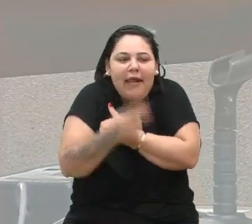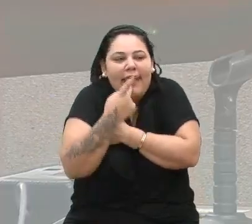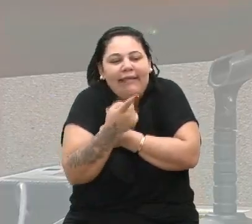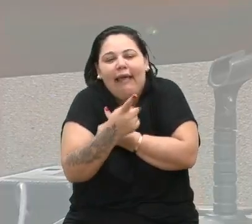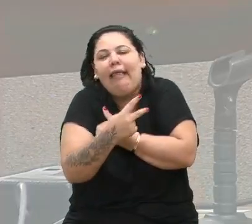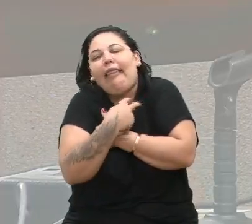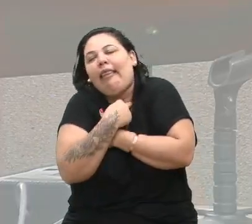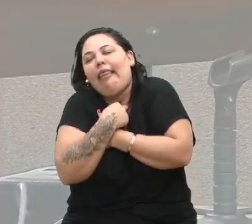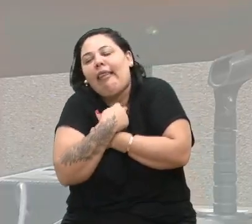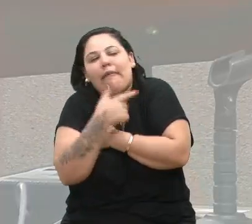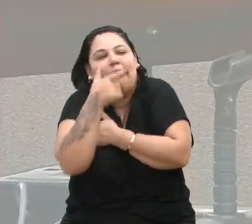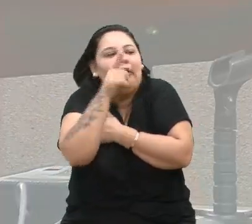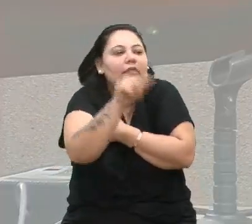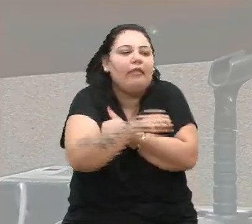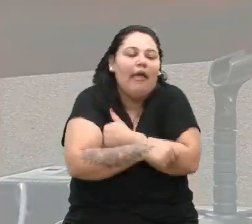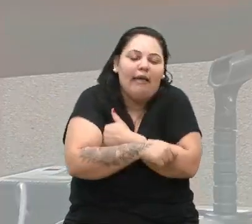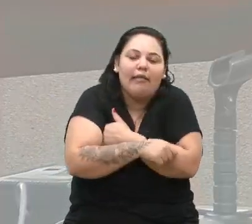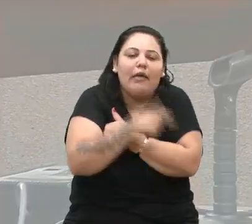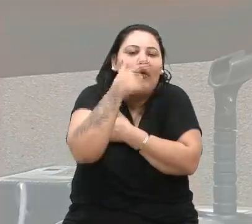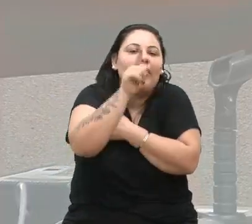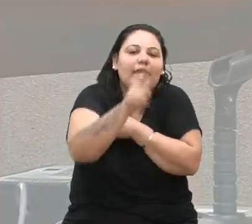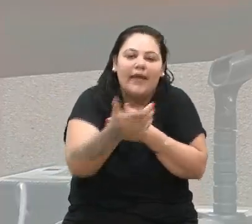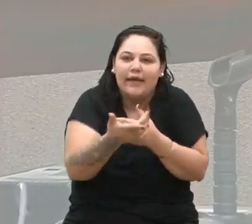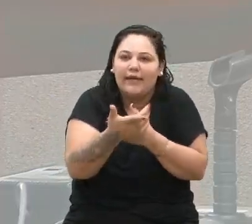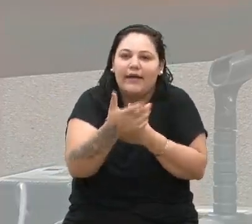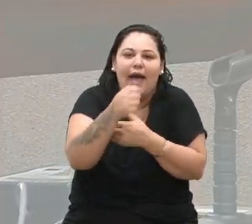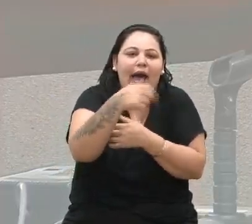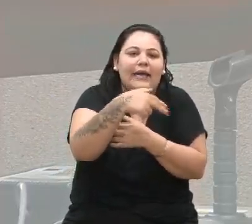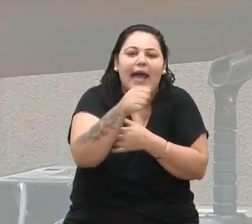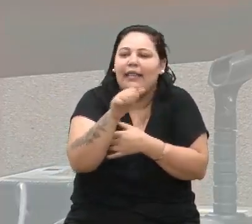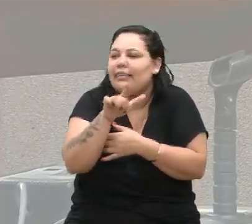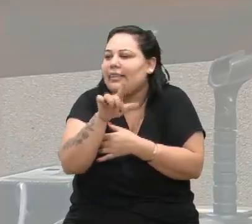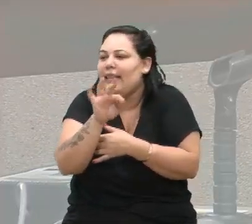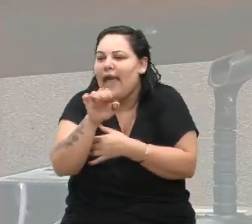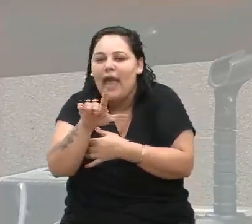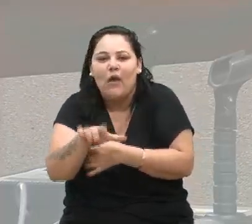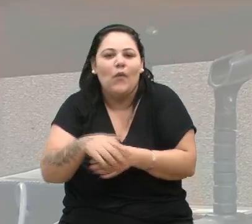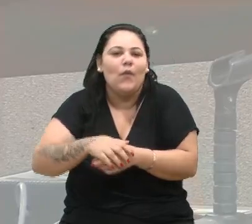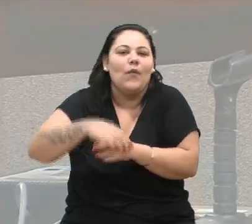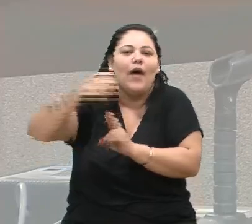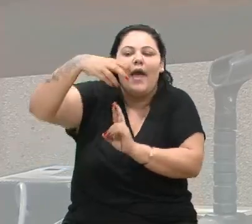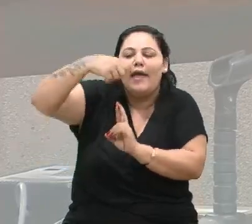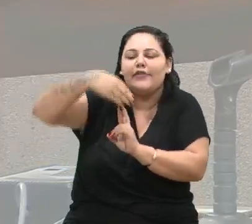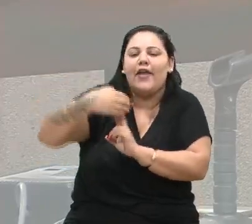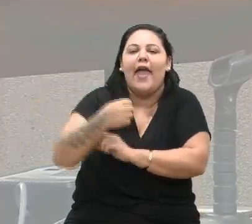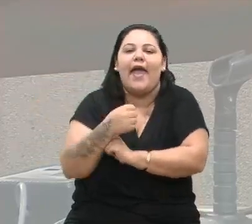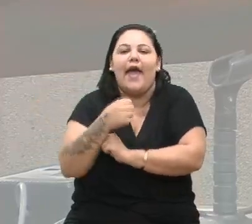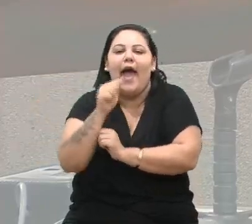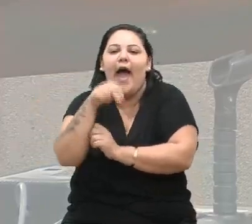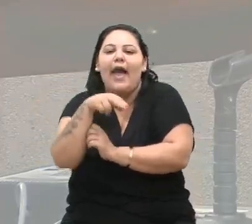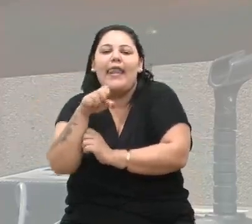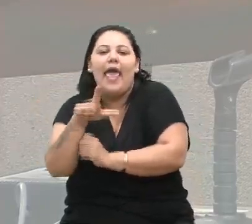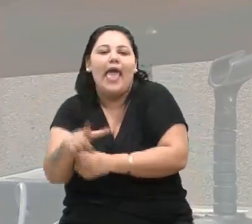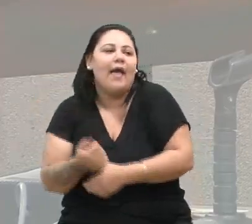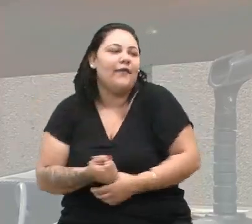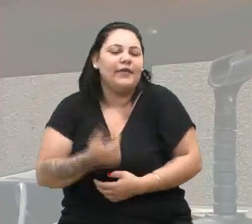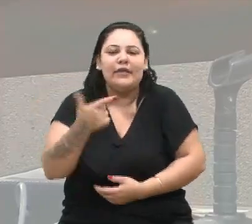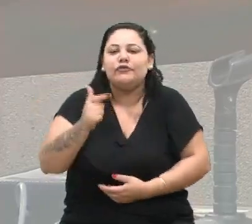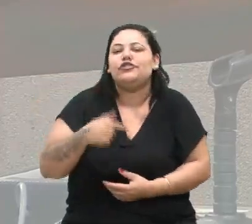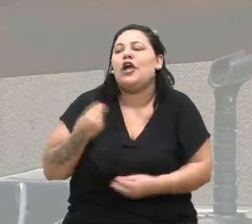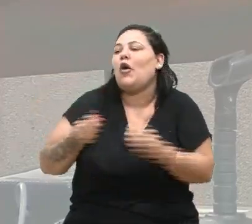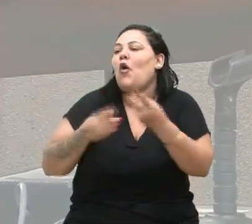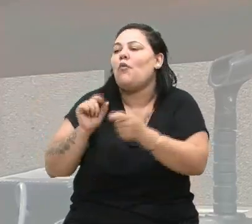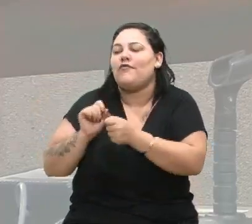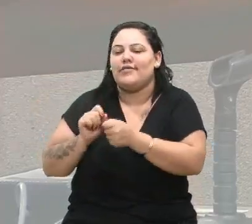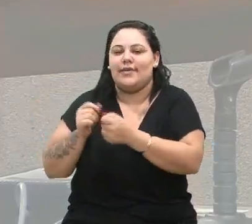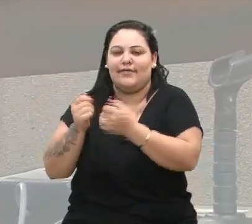da Anatel, da ANEL, da Anatel, a RGE, com todo o escopo, que não tinha como, a gente falava, né, seu